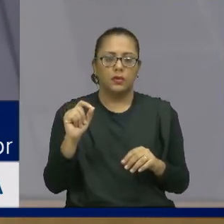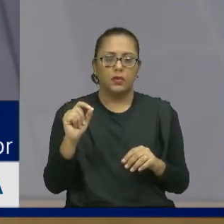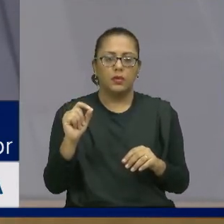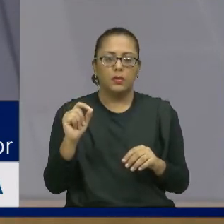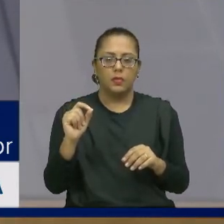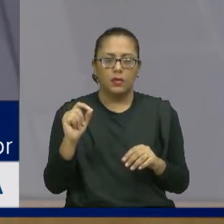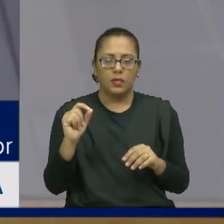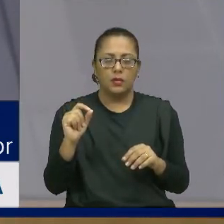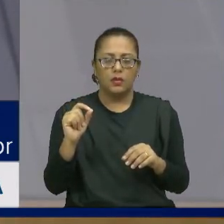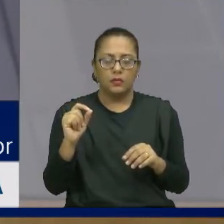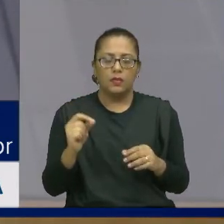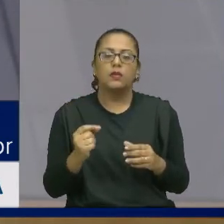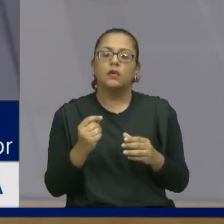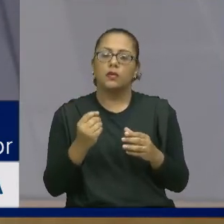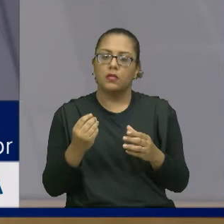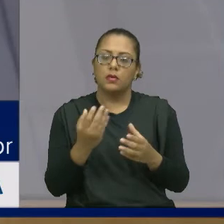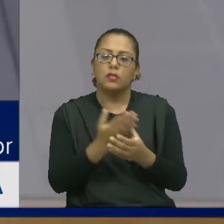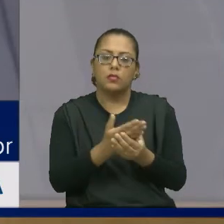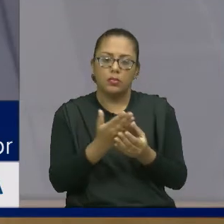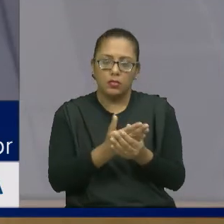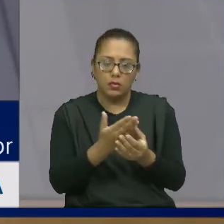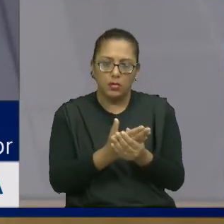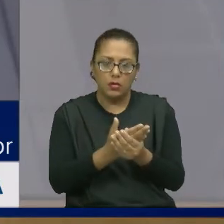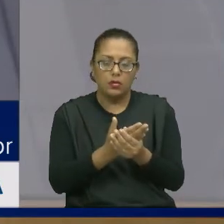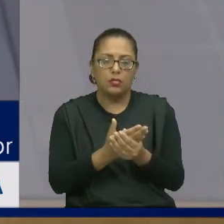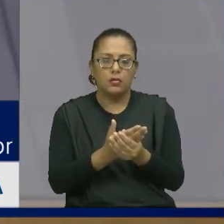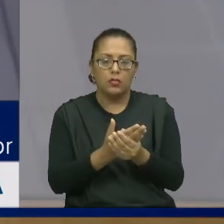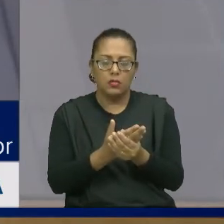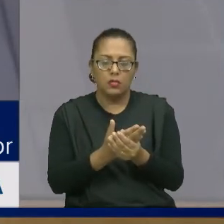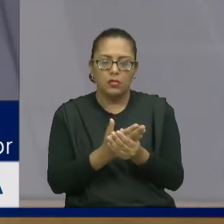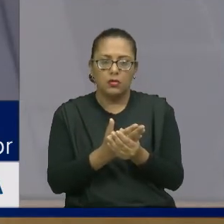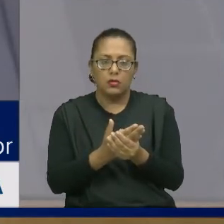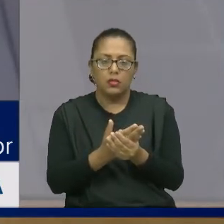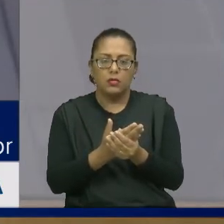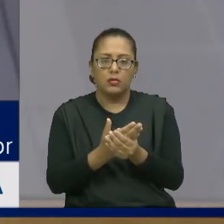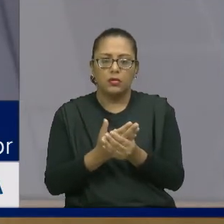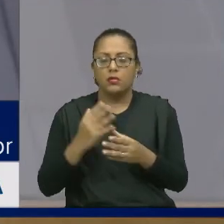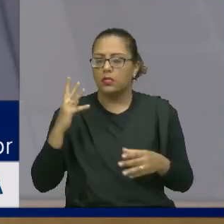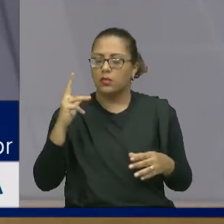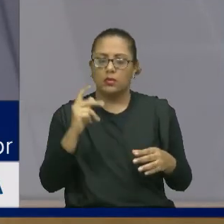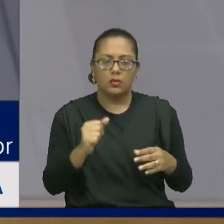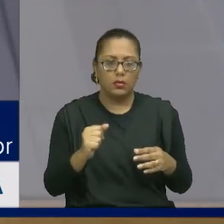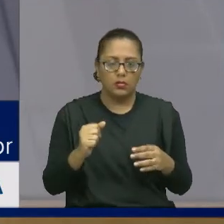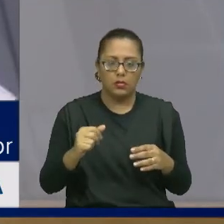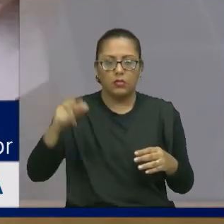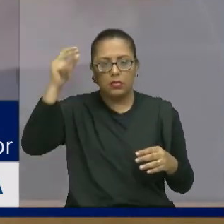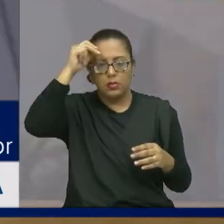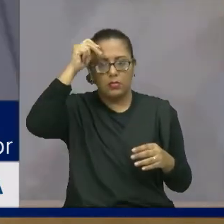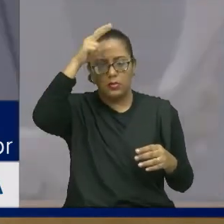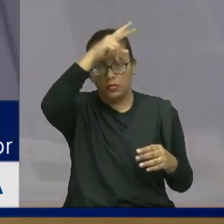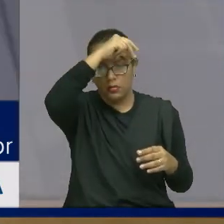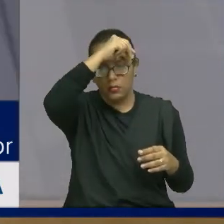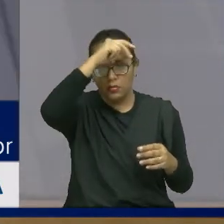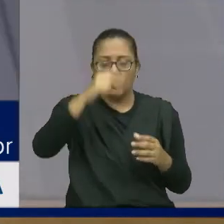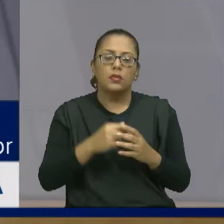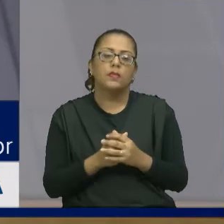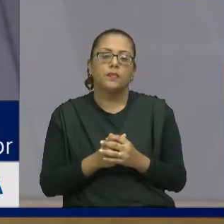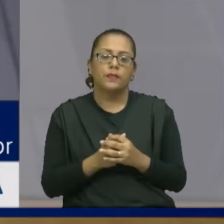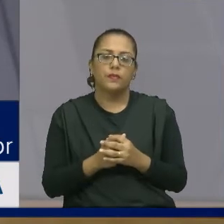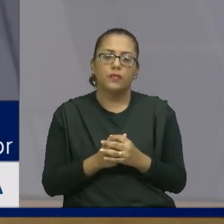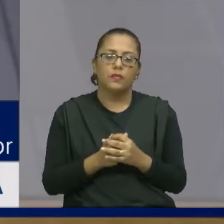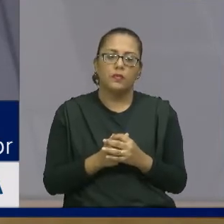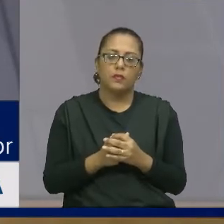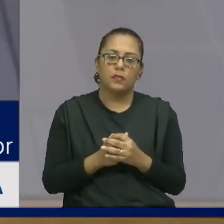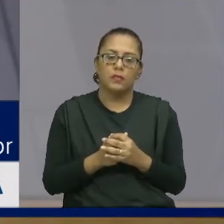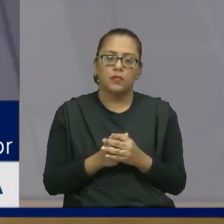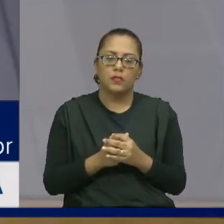processos tributários daqueles de outros ramos e de competência da Prefeitura, de forma que a